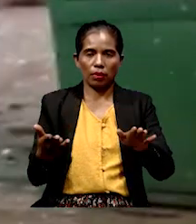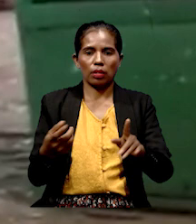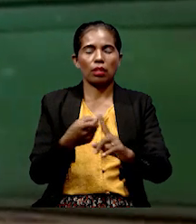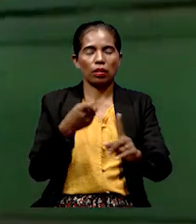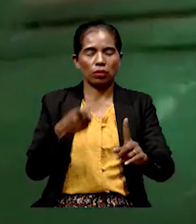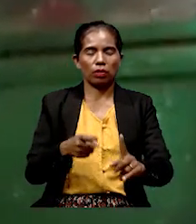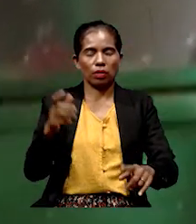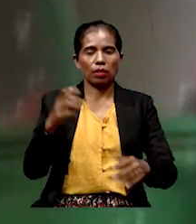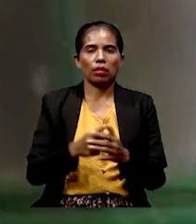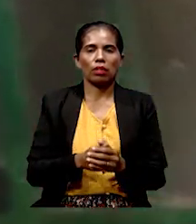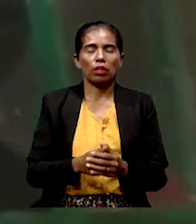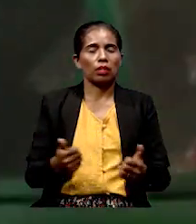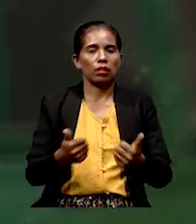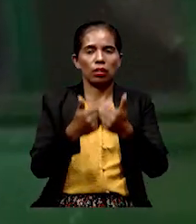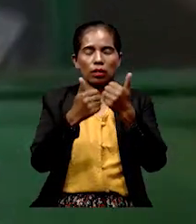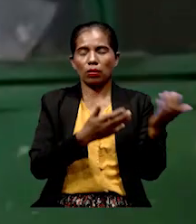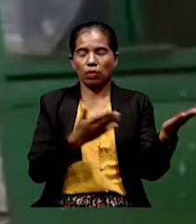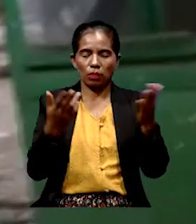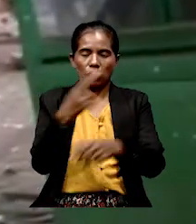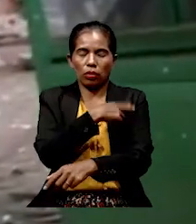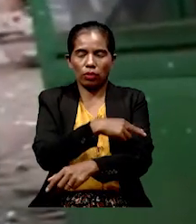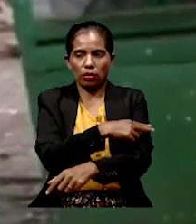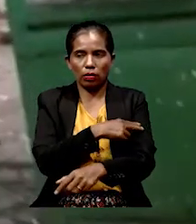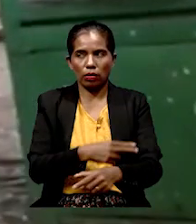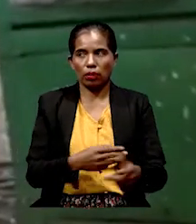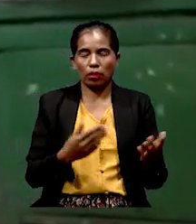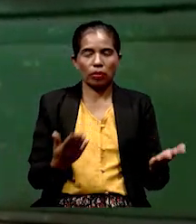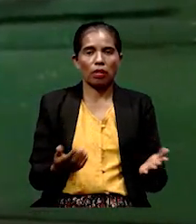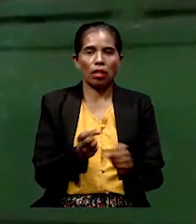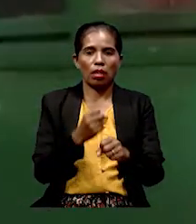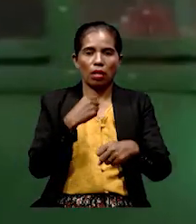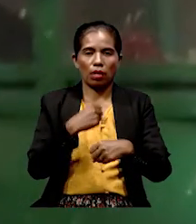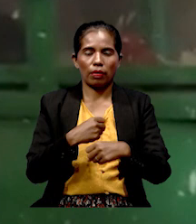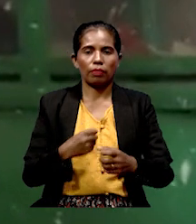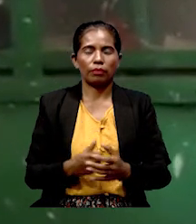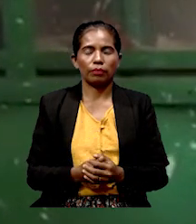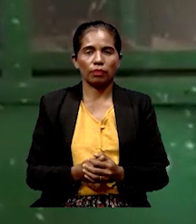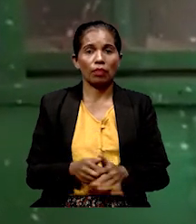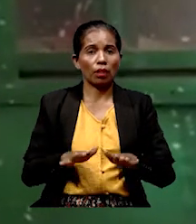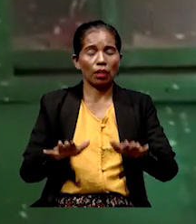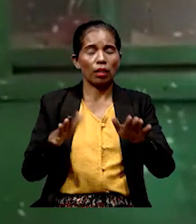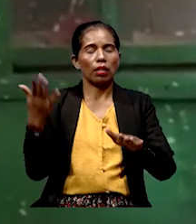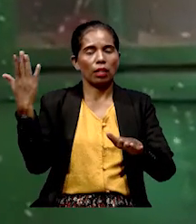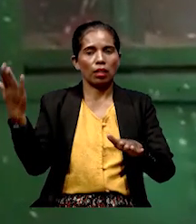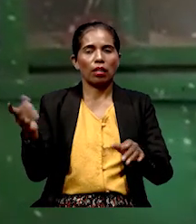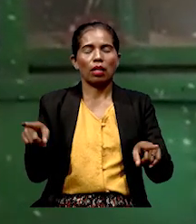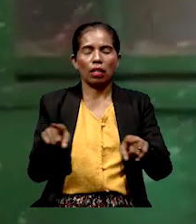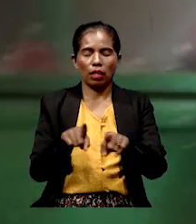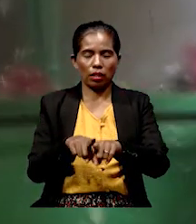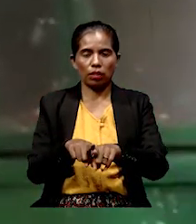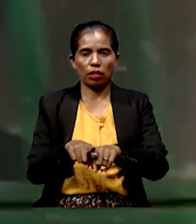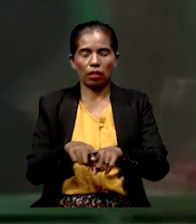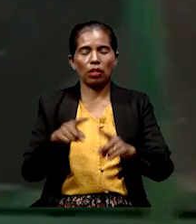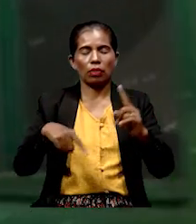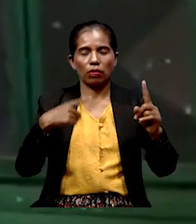acontecimento refere, Loriona no hospital, Rodihalo, tratamento intensivo. Explosão em mesquita Saidokan nem acontece, o